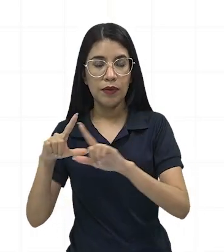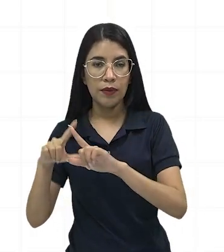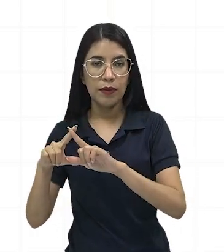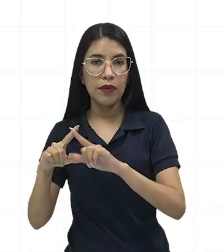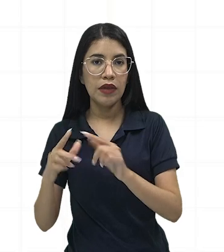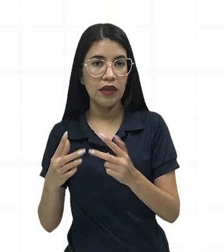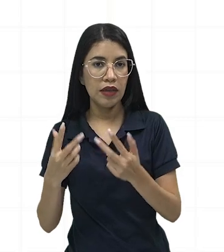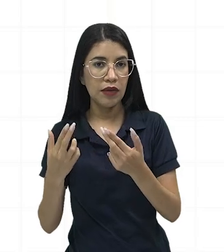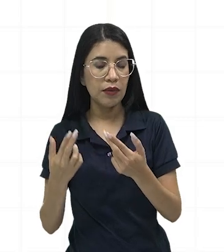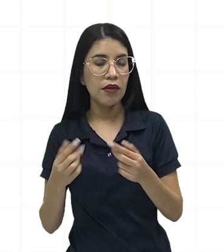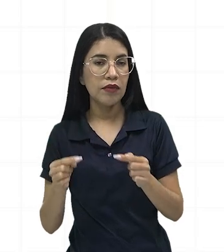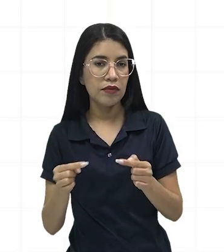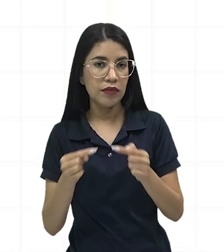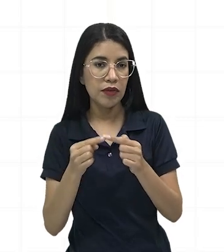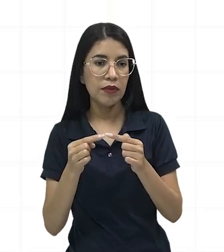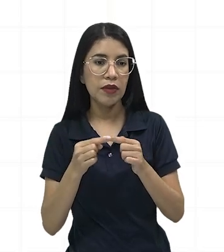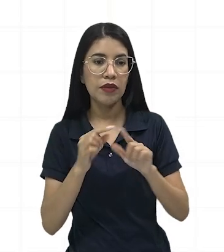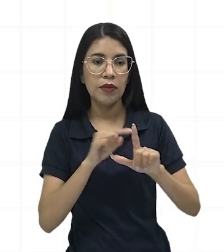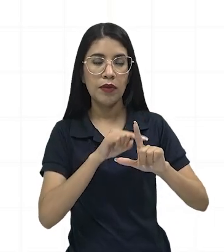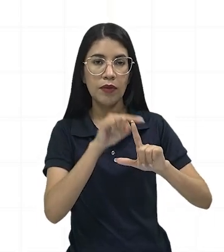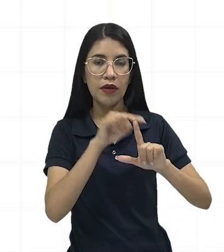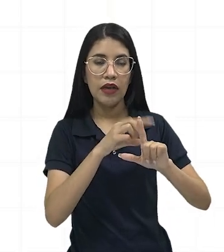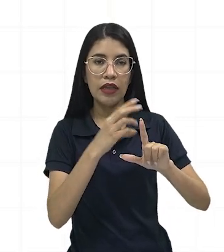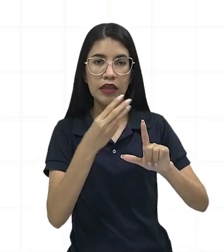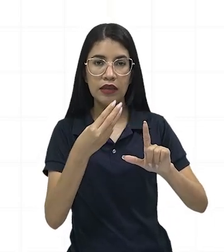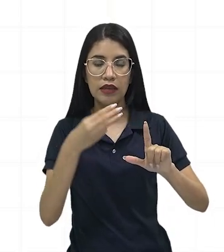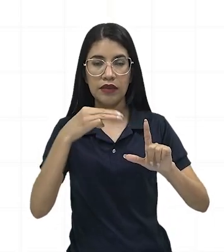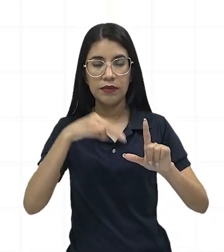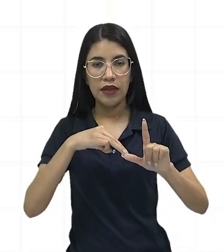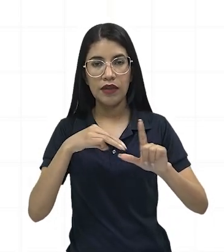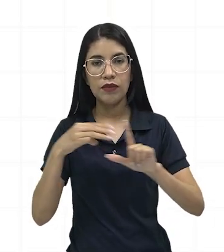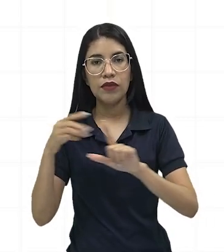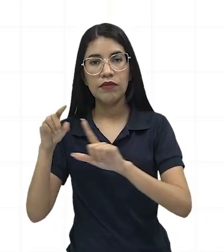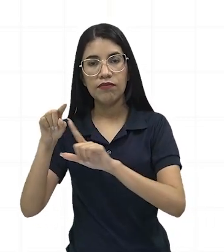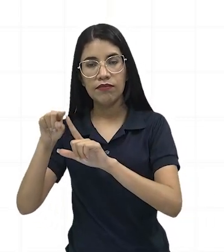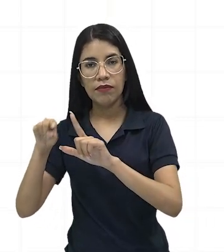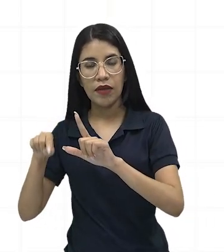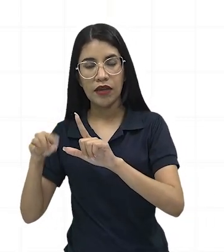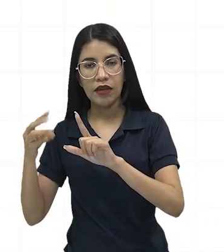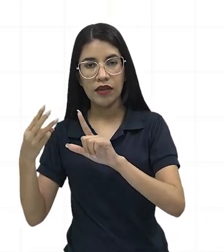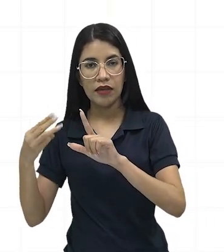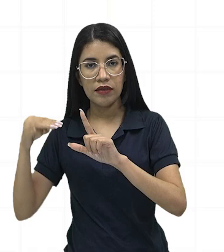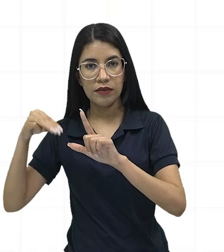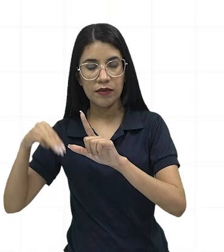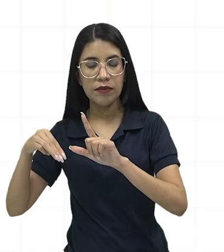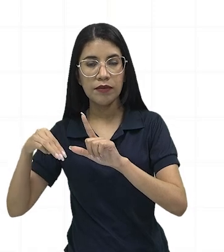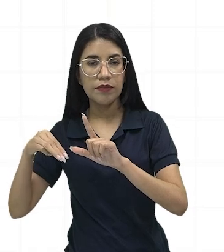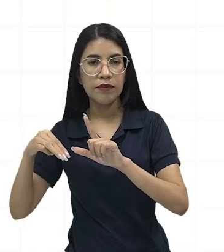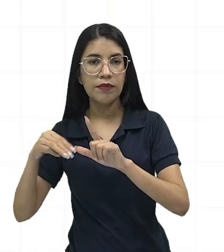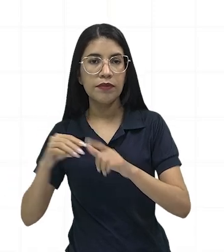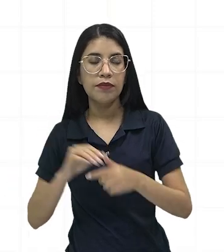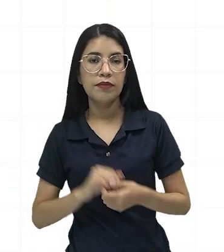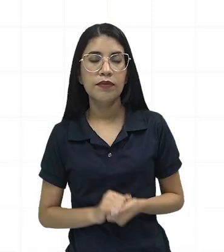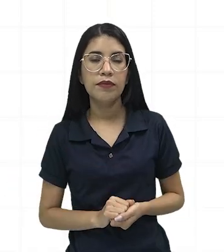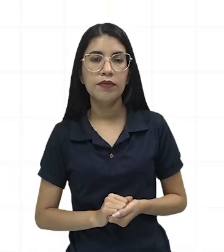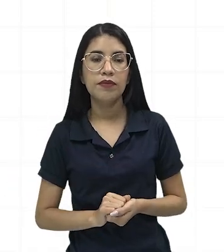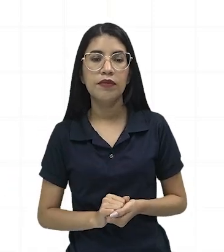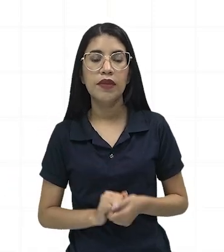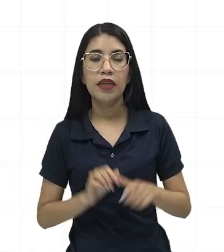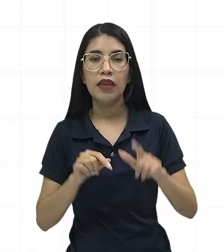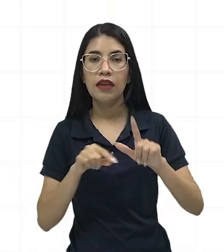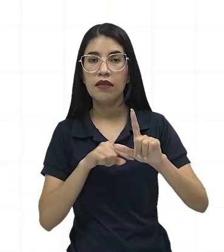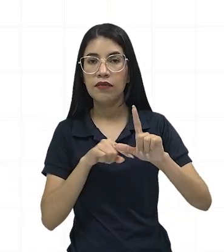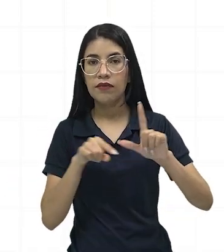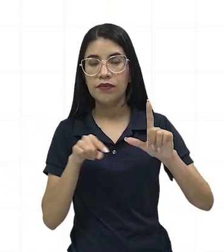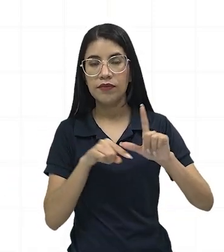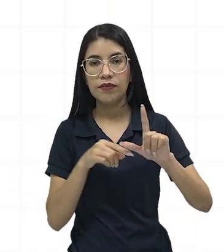são congruentes. Ó, esse aqui tem 3 metros e esse aqui também tem 3. Aqui nós vimos que tem